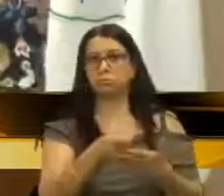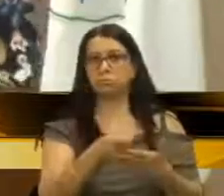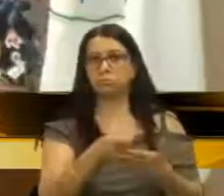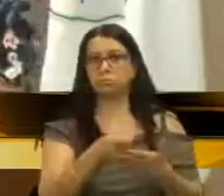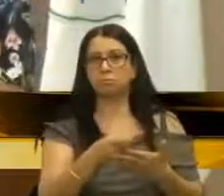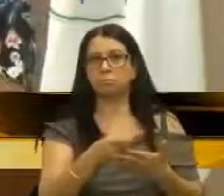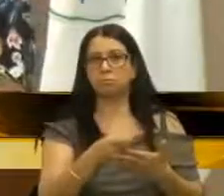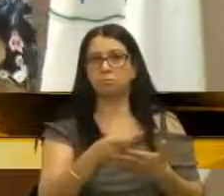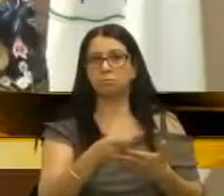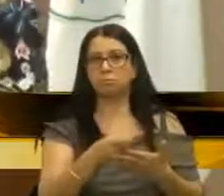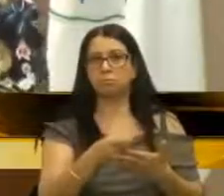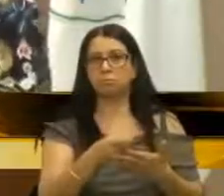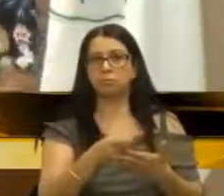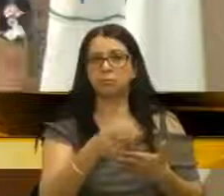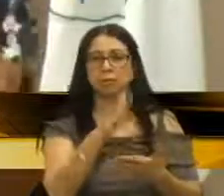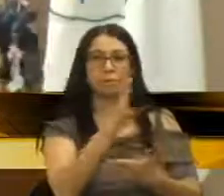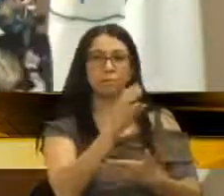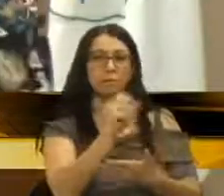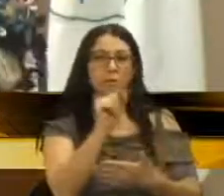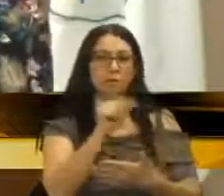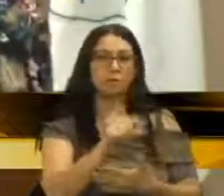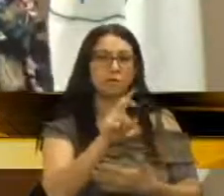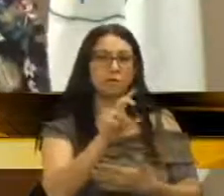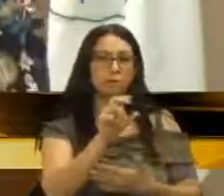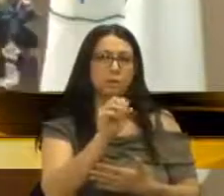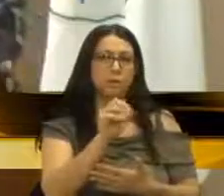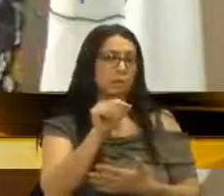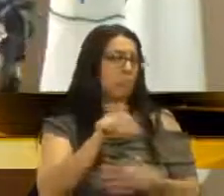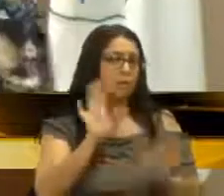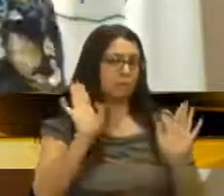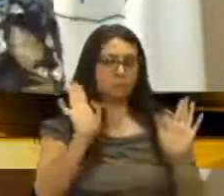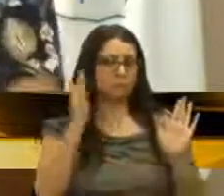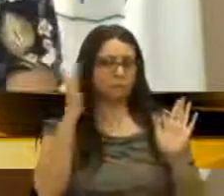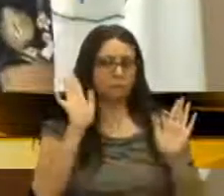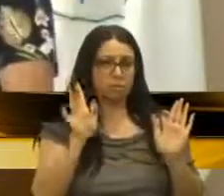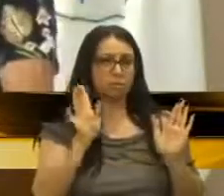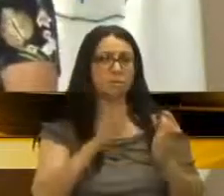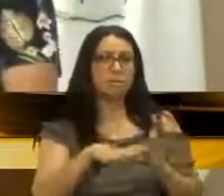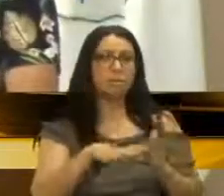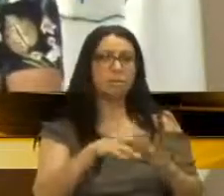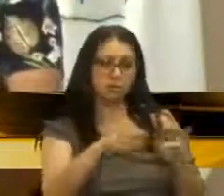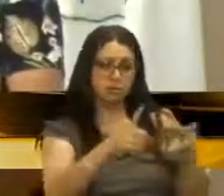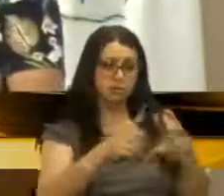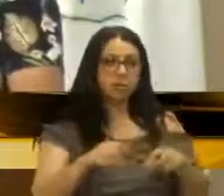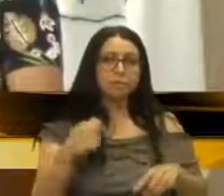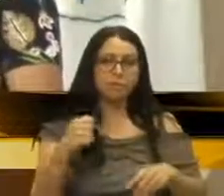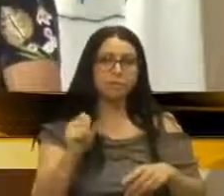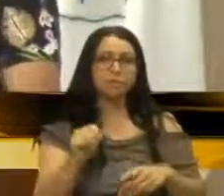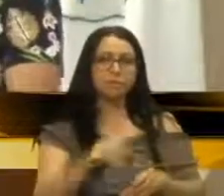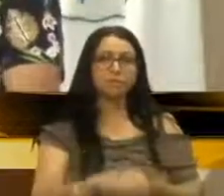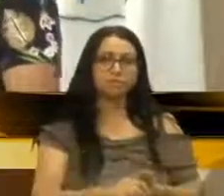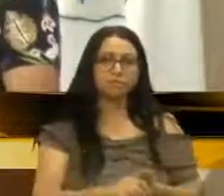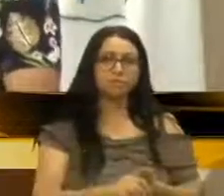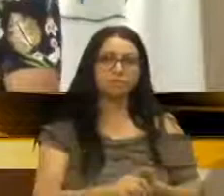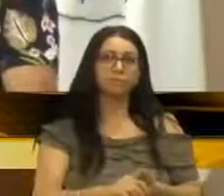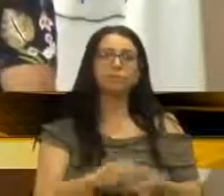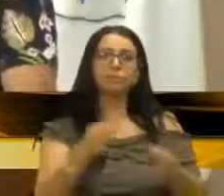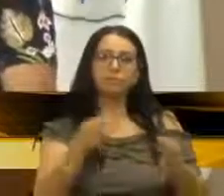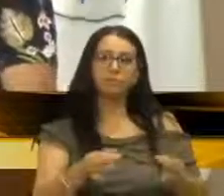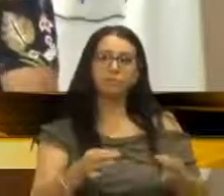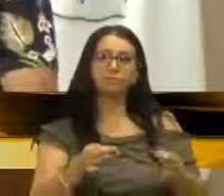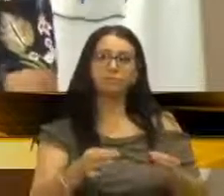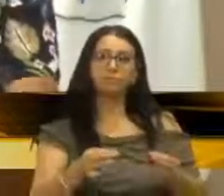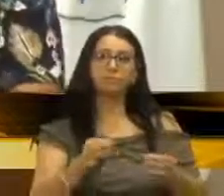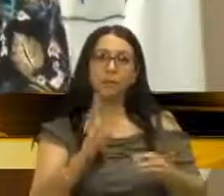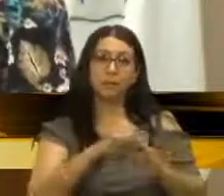valor de us button a 40 e 50 mbit 3640 que seja mas o distrito precisa sim e com certeza é mais